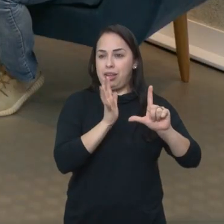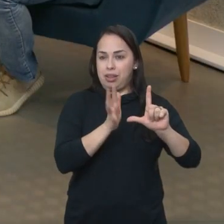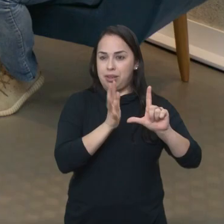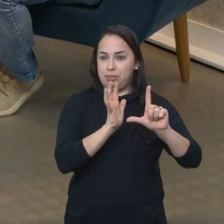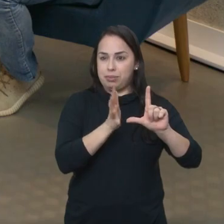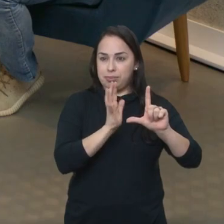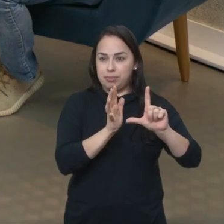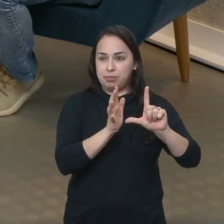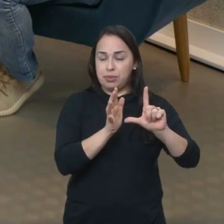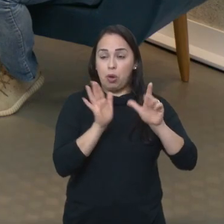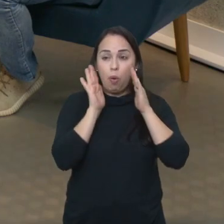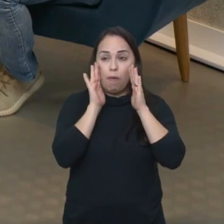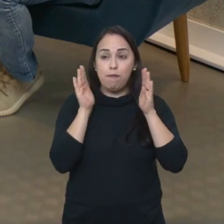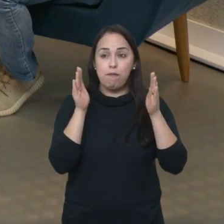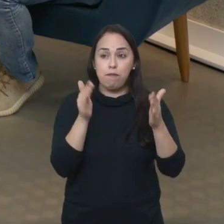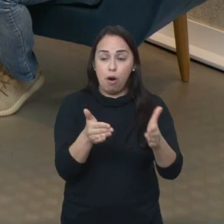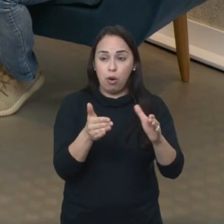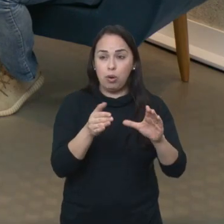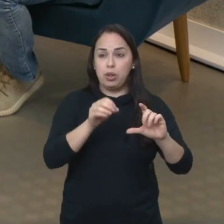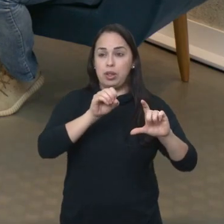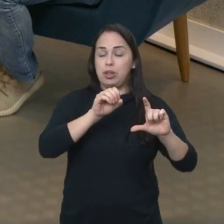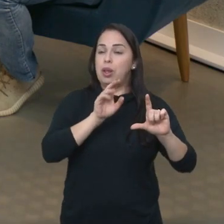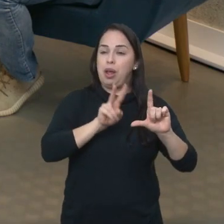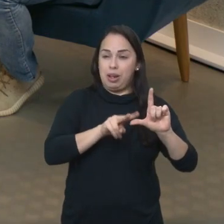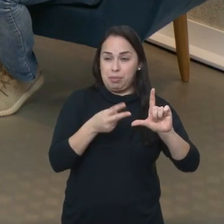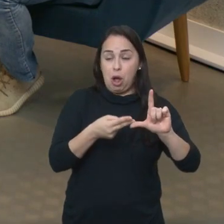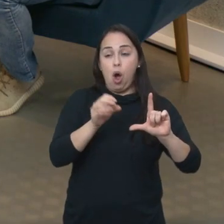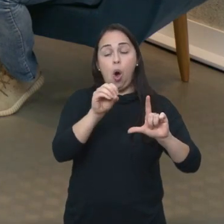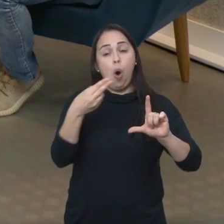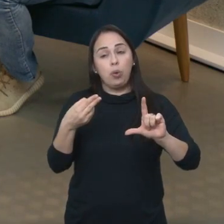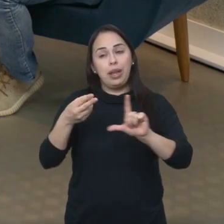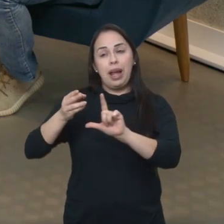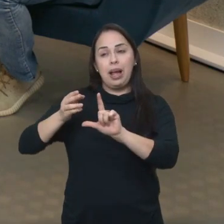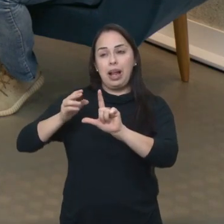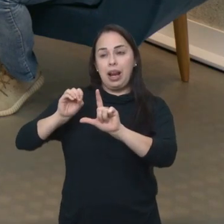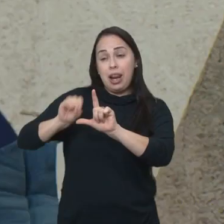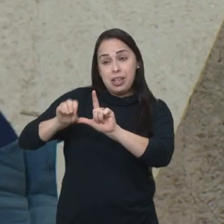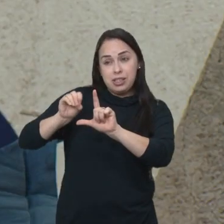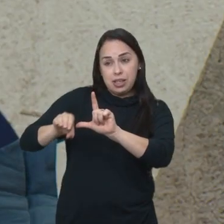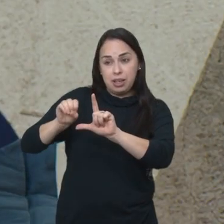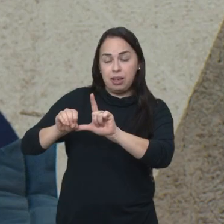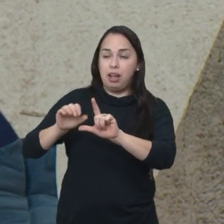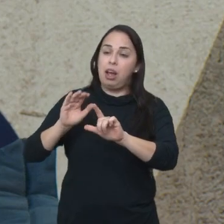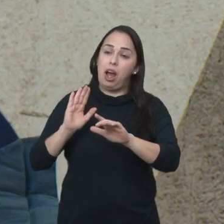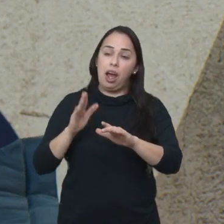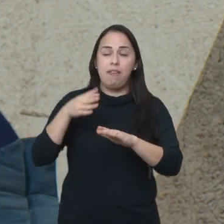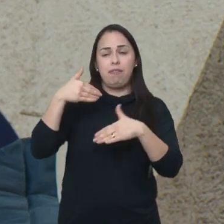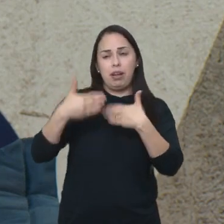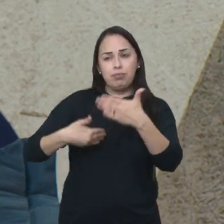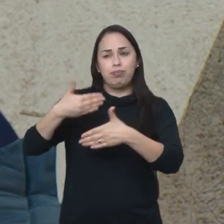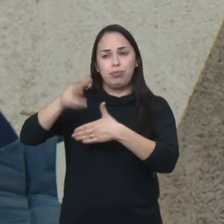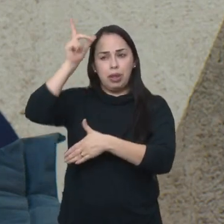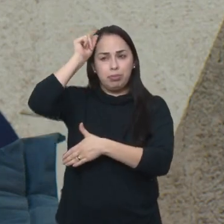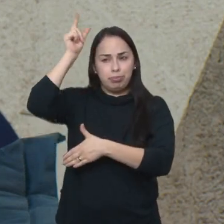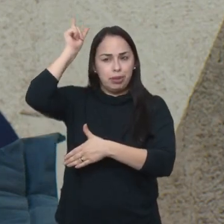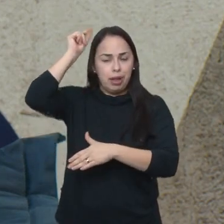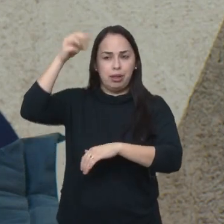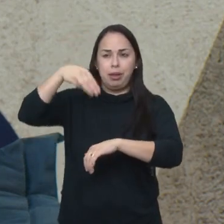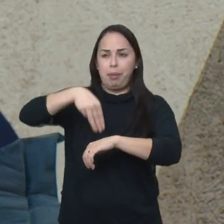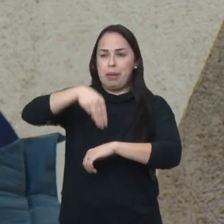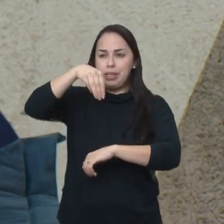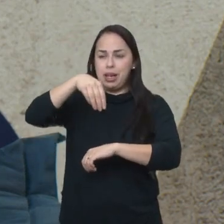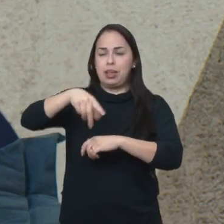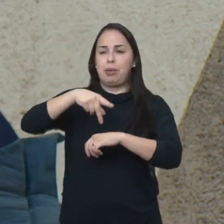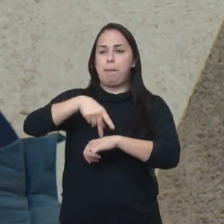seria uma possibilidade, com foco no bacharelado ou na licenciatura. E aí vai seguindo carreira acadêmica, especialização,